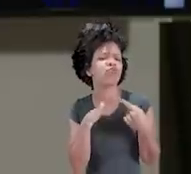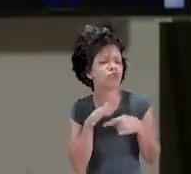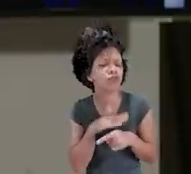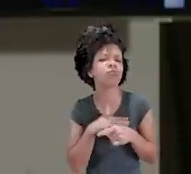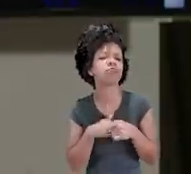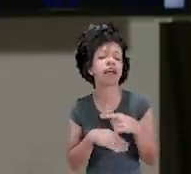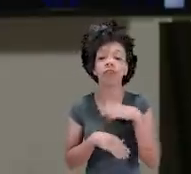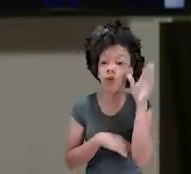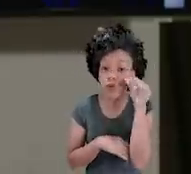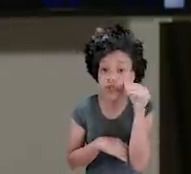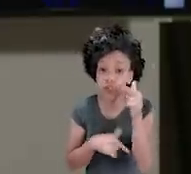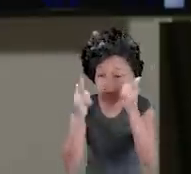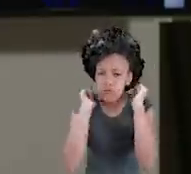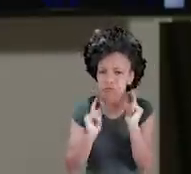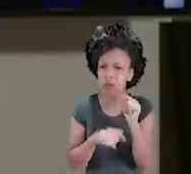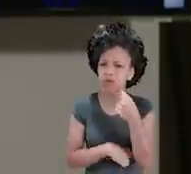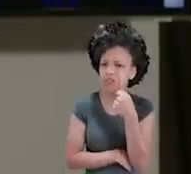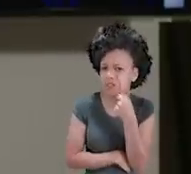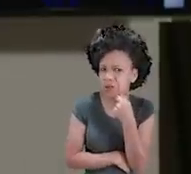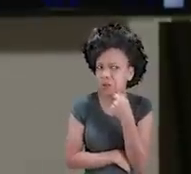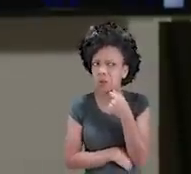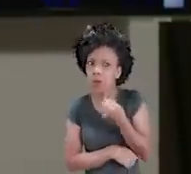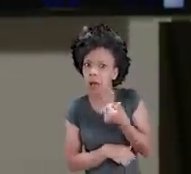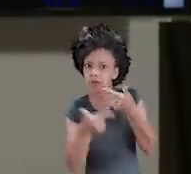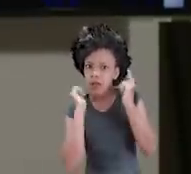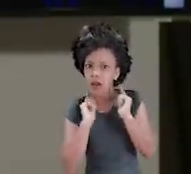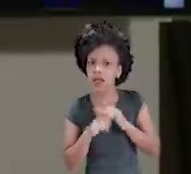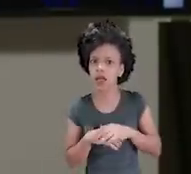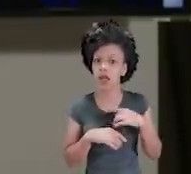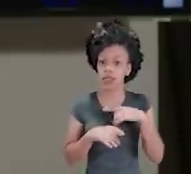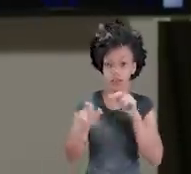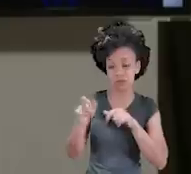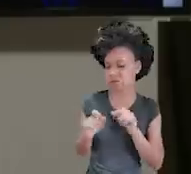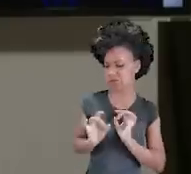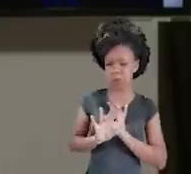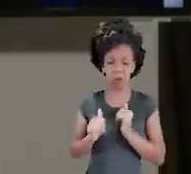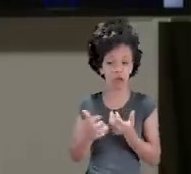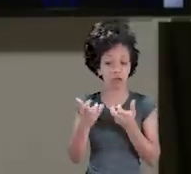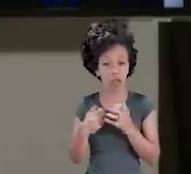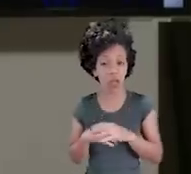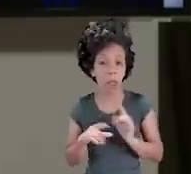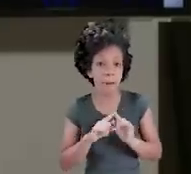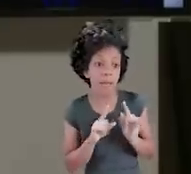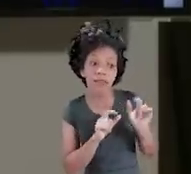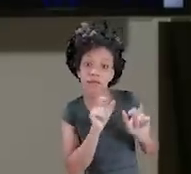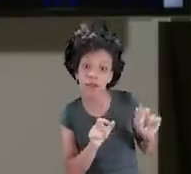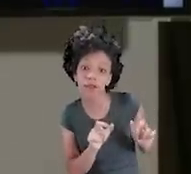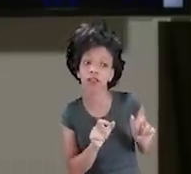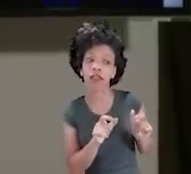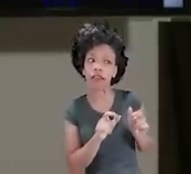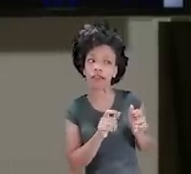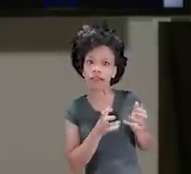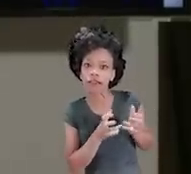tem curiosidade sobre careca. Será que é porque você não está se tornando careca? Tem gente que é bem resolvido, quer ser careca, mas tem gente que está